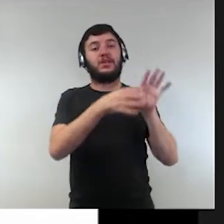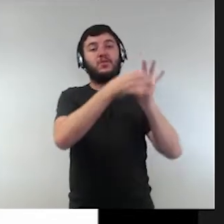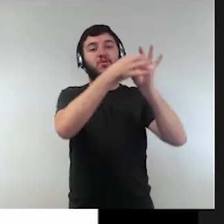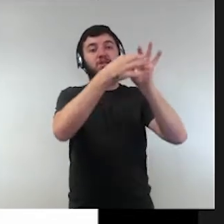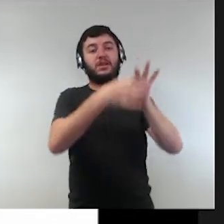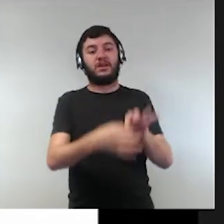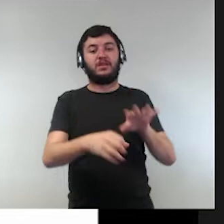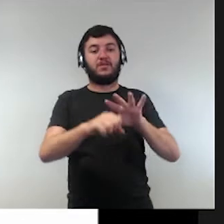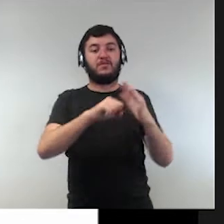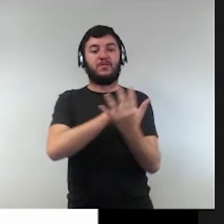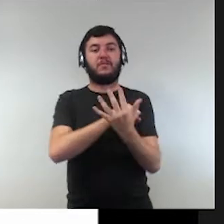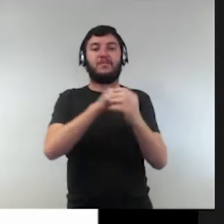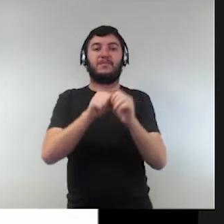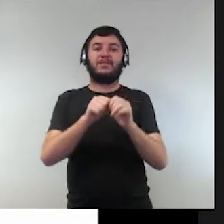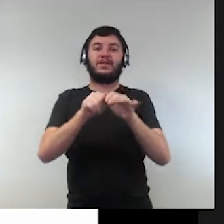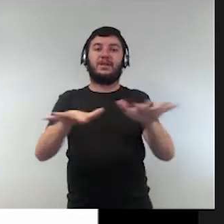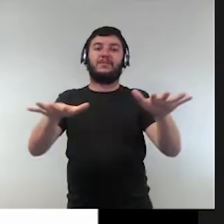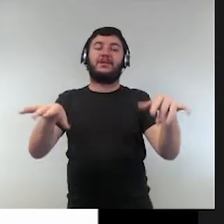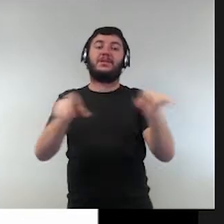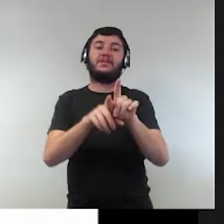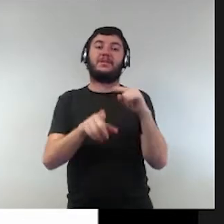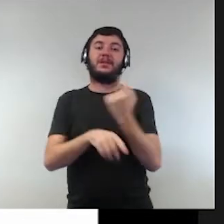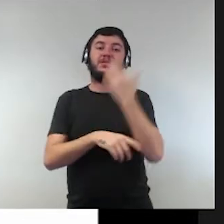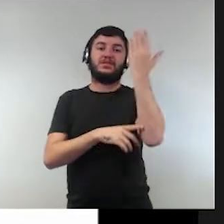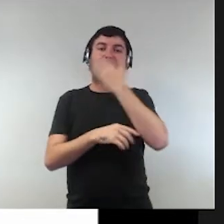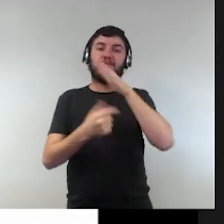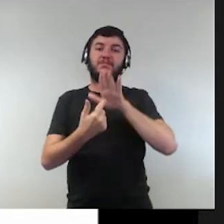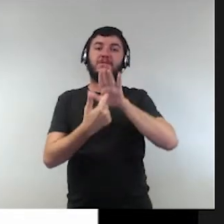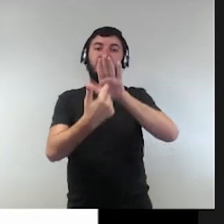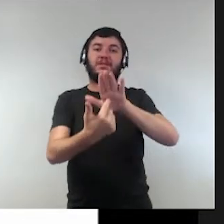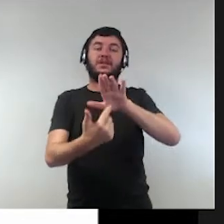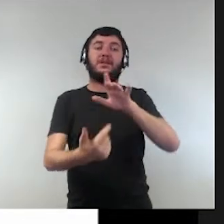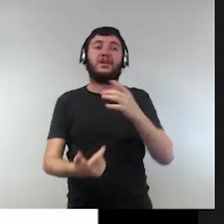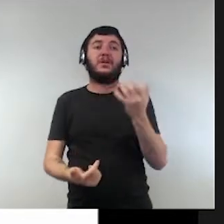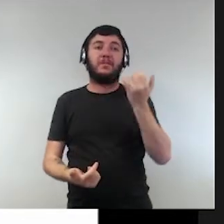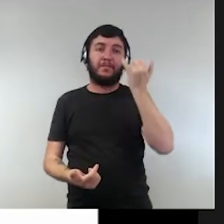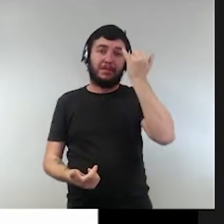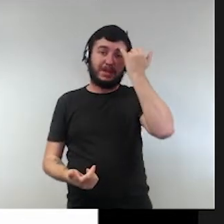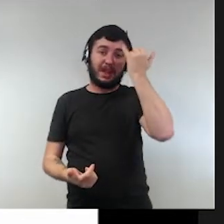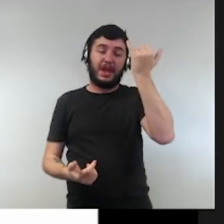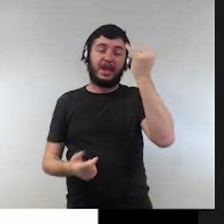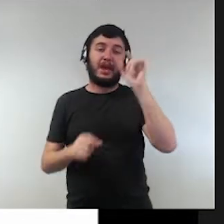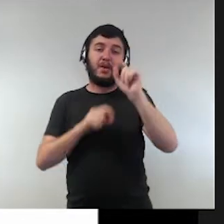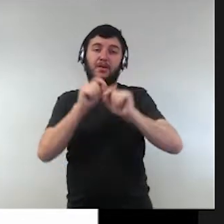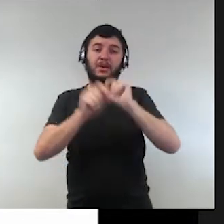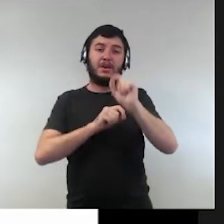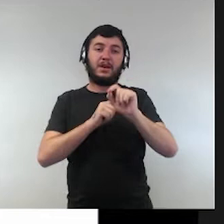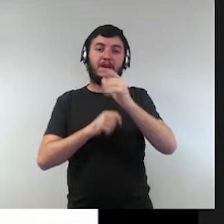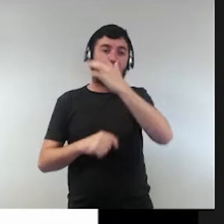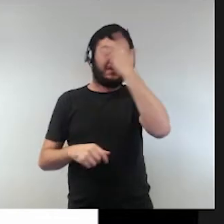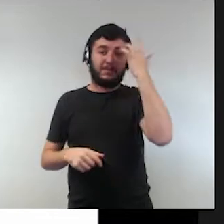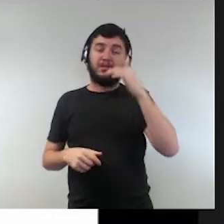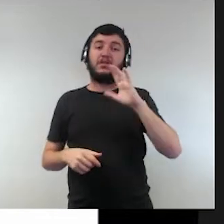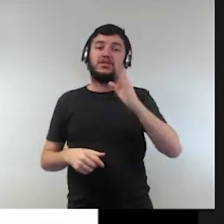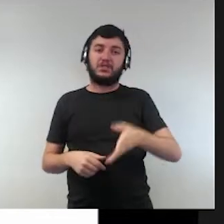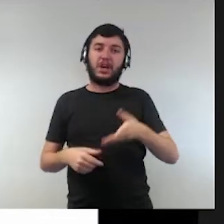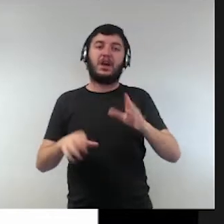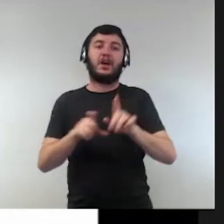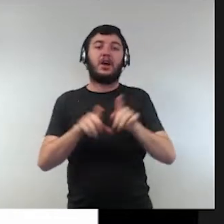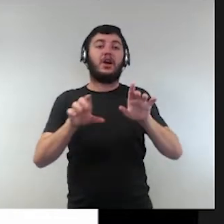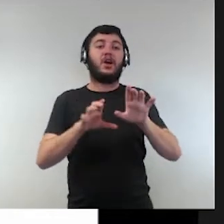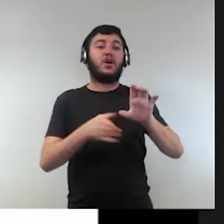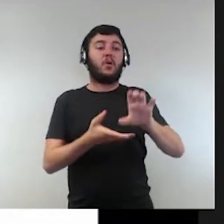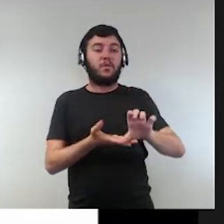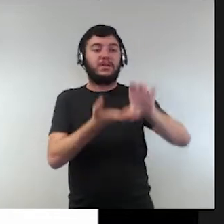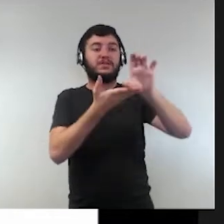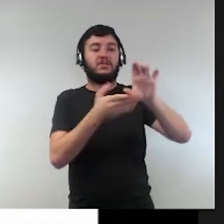pandemia, a gente apresenta aqui uma ideia para aqueles colegas que já são das comissões de direito imobiliário, direito condominial, isso não